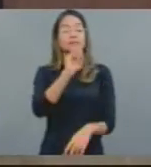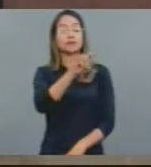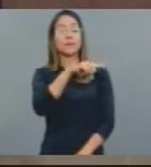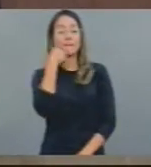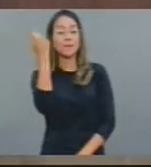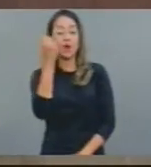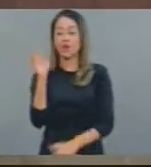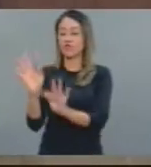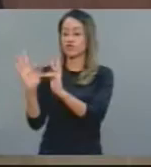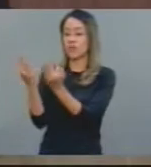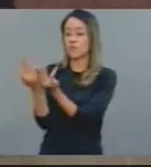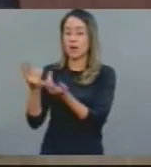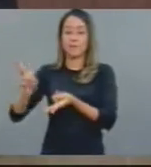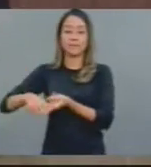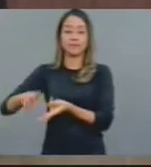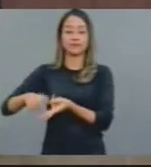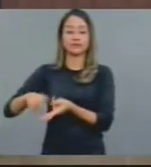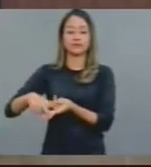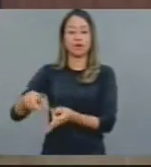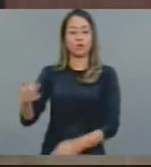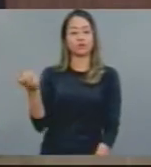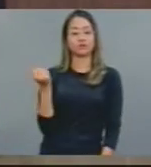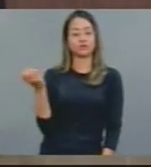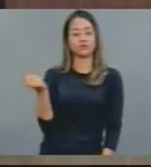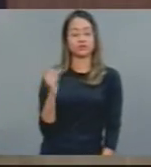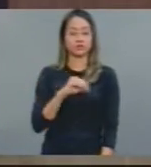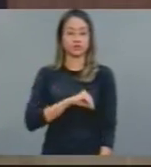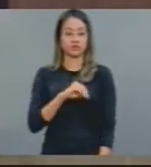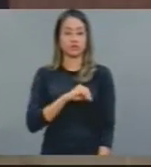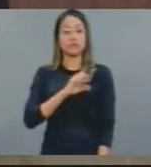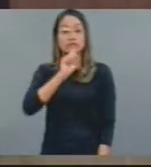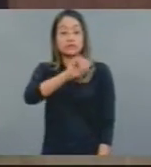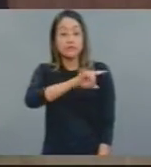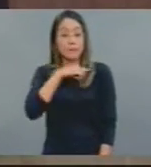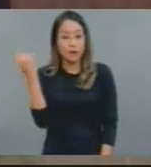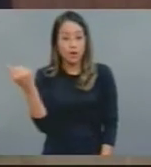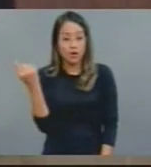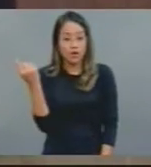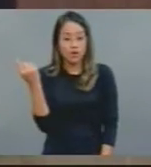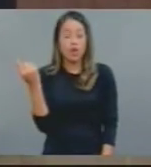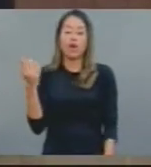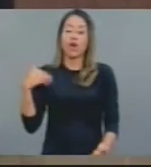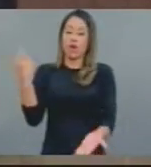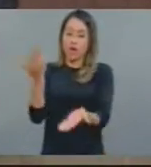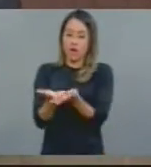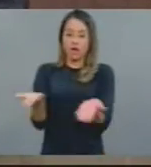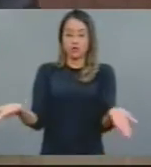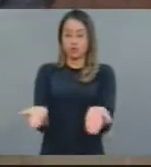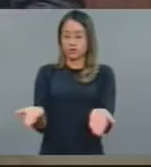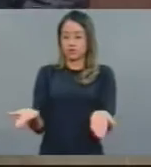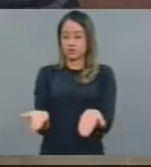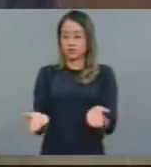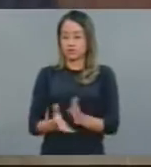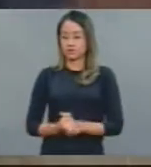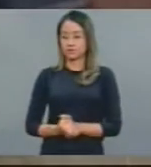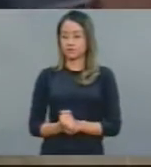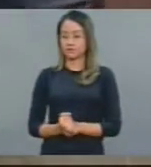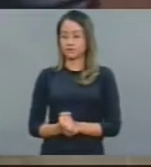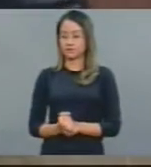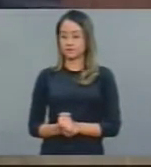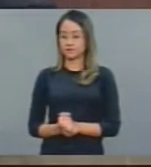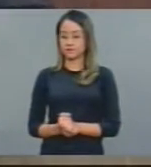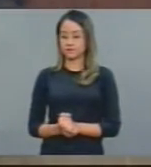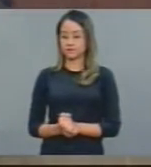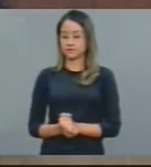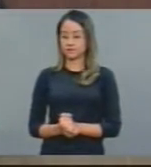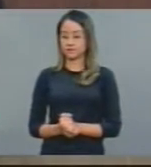verdade. No caso da pensão por morte, vale desde agora. Vale desde agora. Estava aqui há